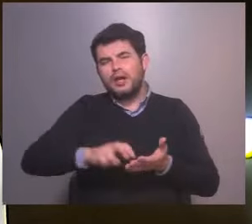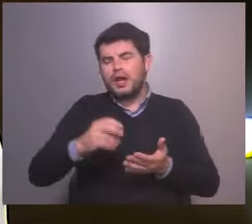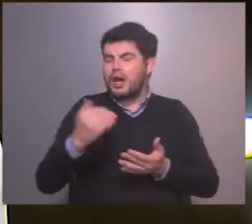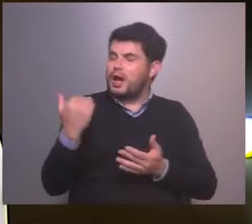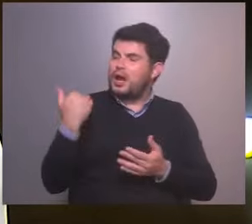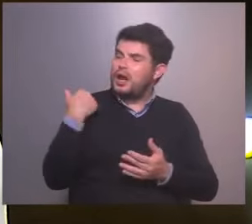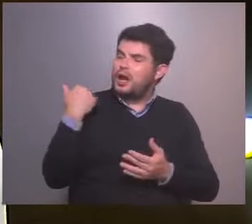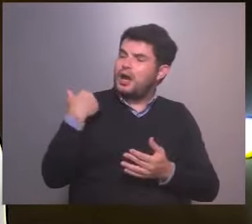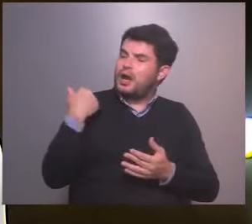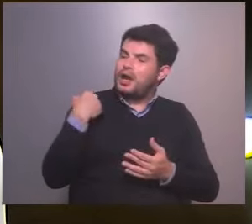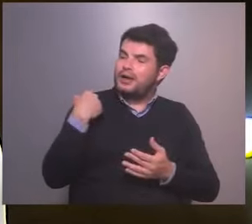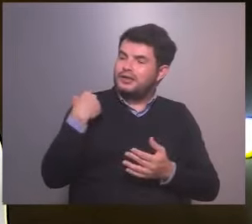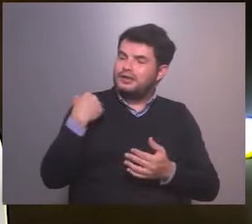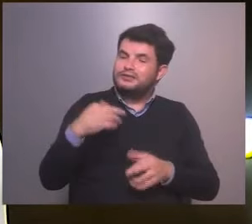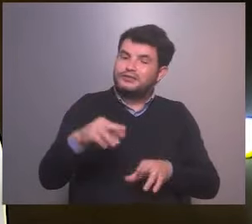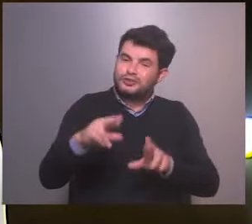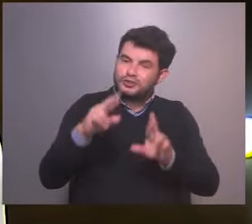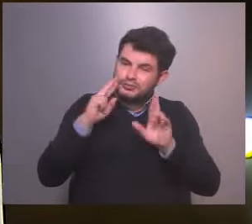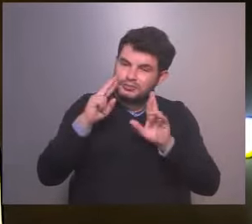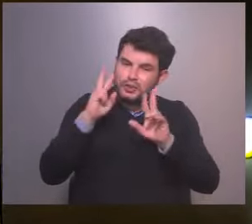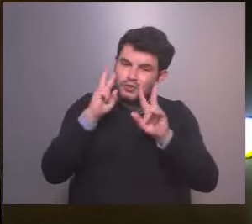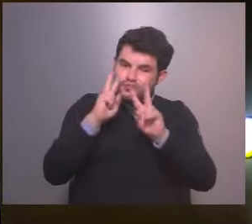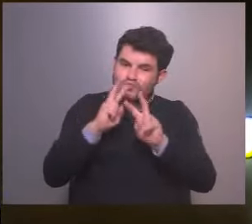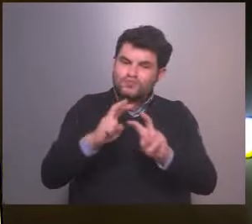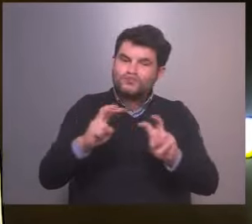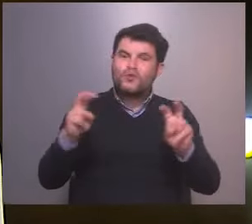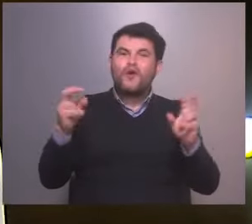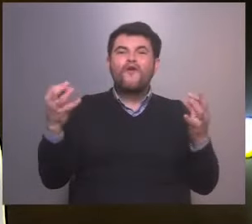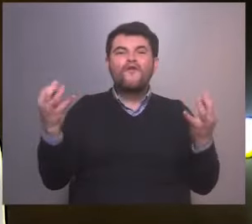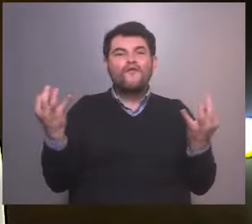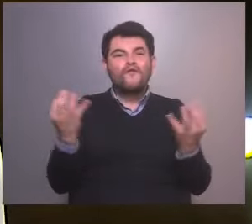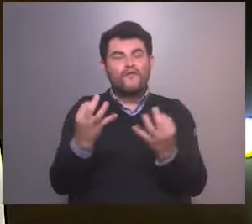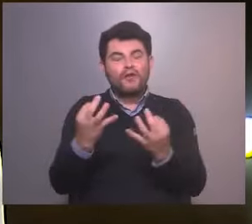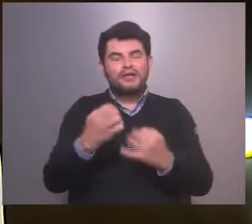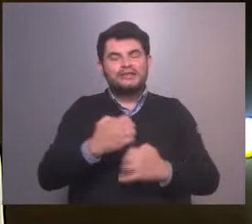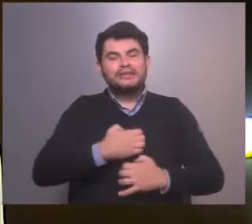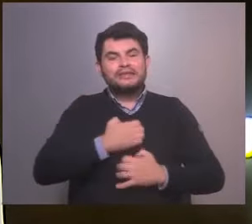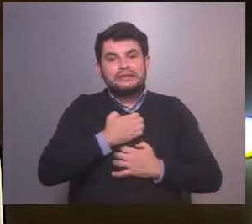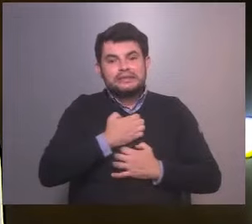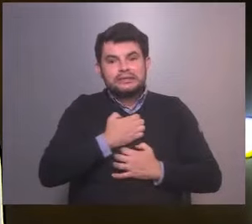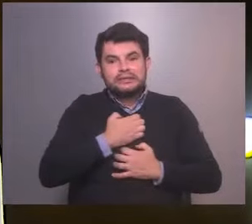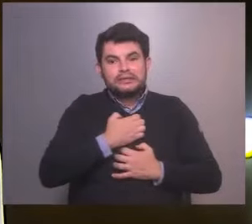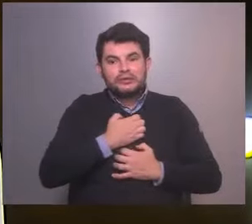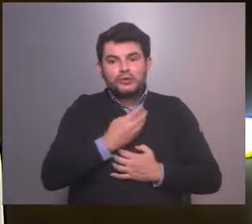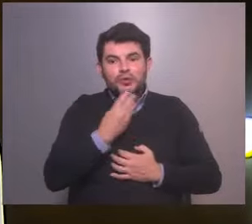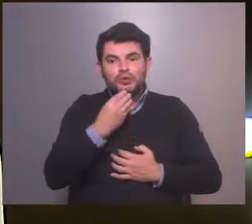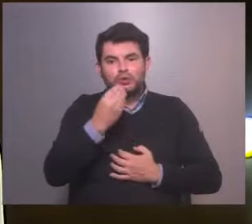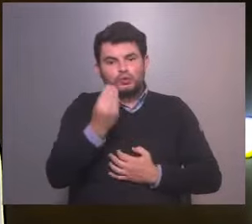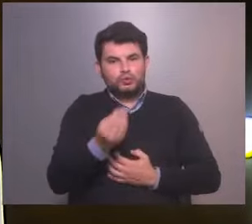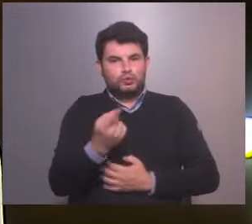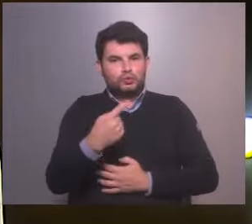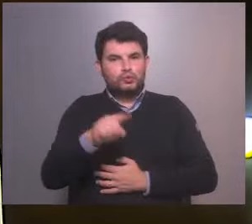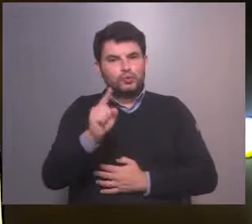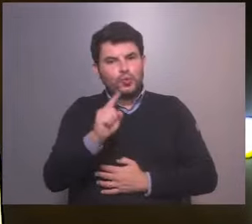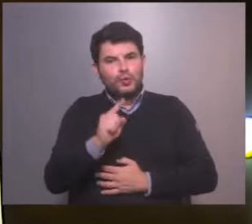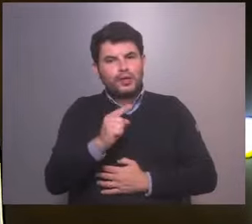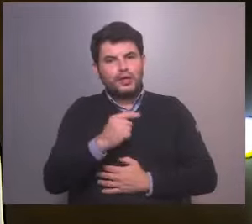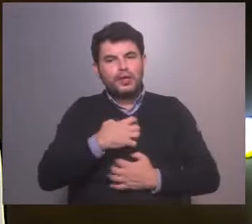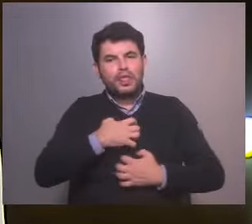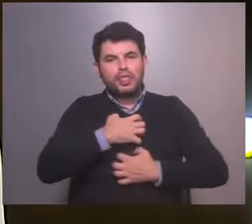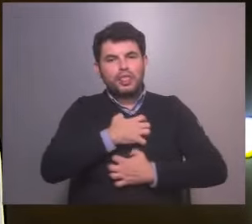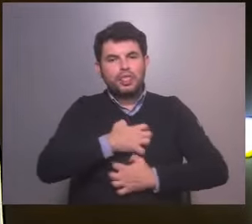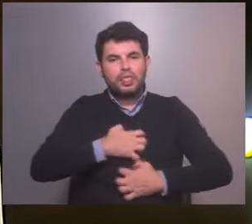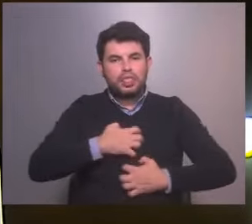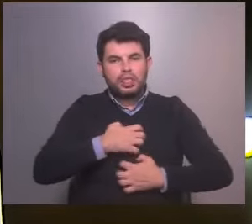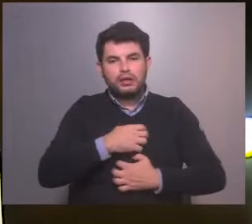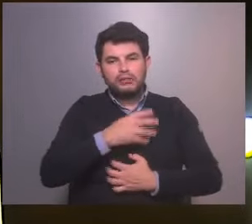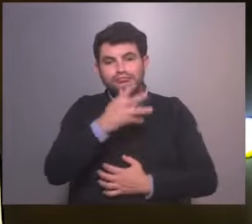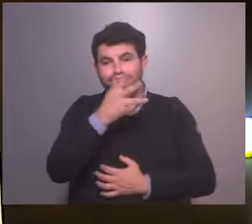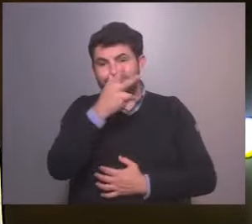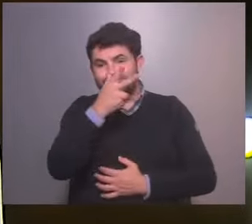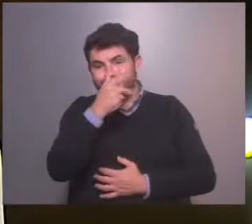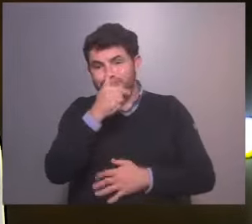experimenta a dureza da injustiça dos homens e o poder do mal, que que só a sua confiança no amor do Pai permite suportar.